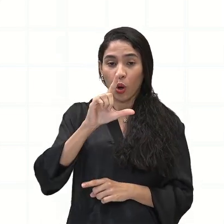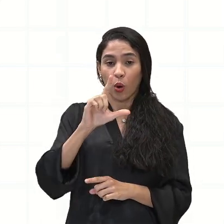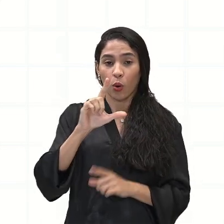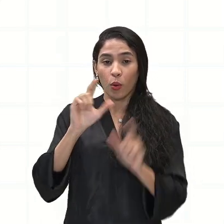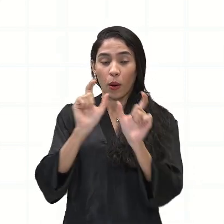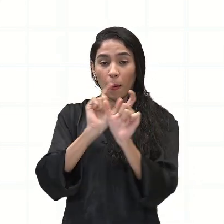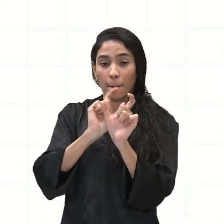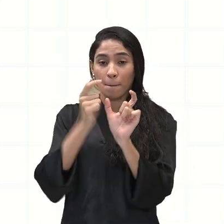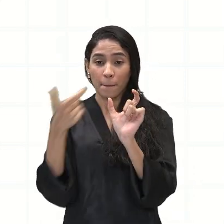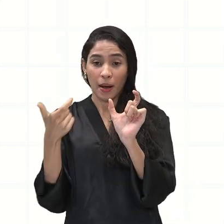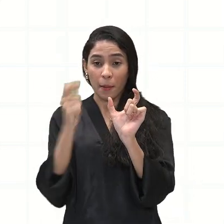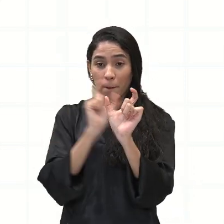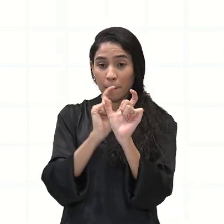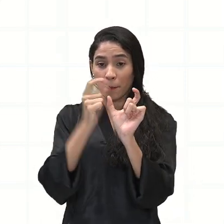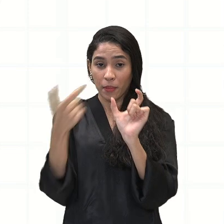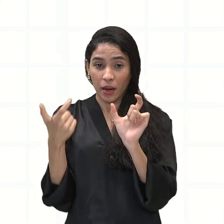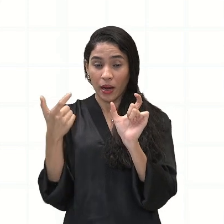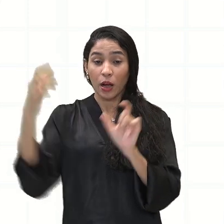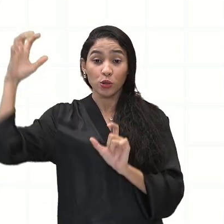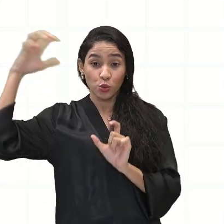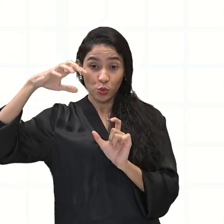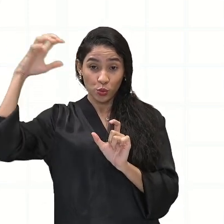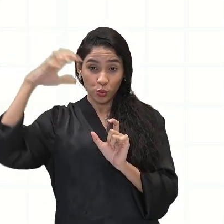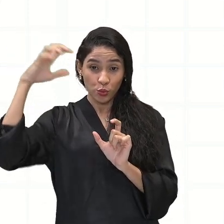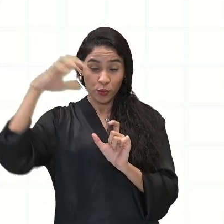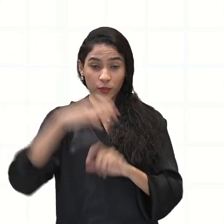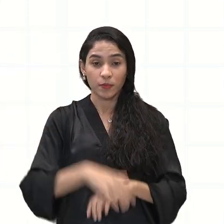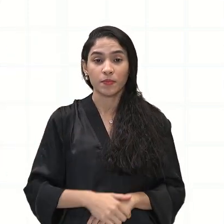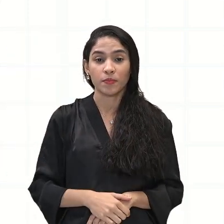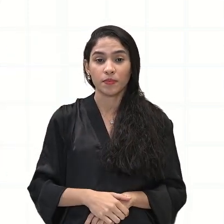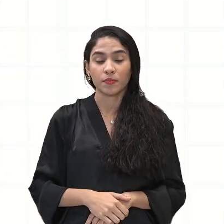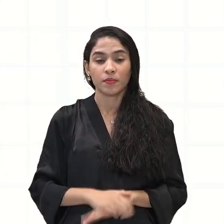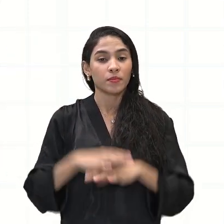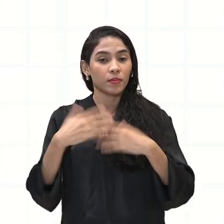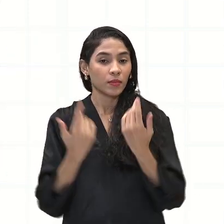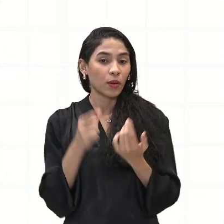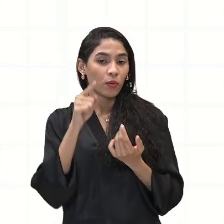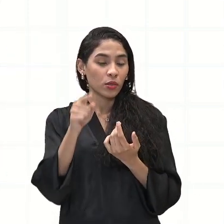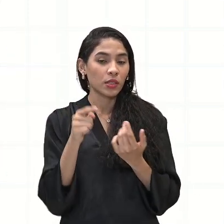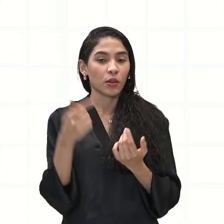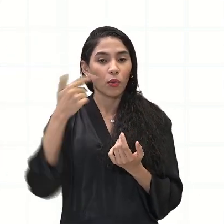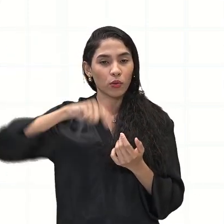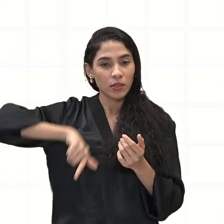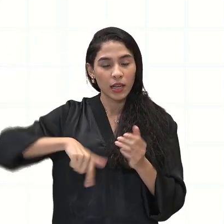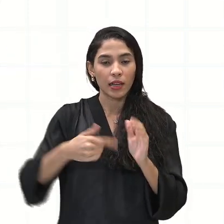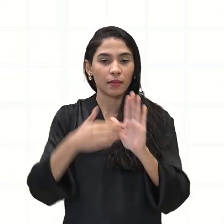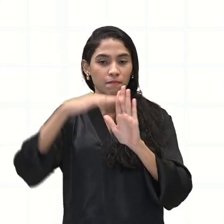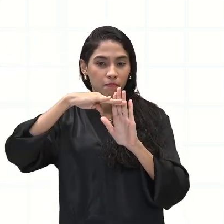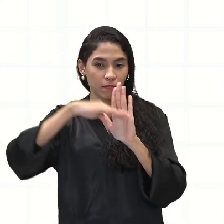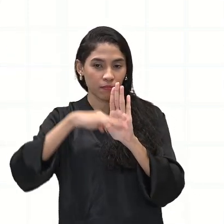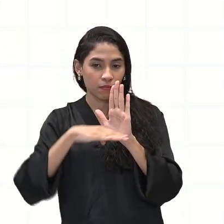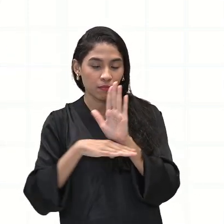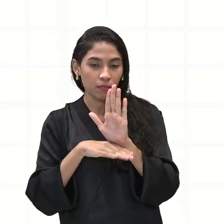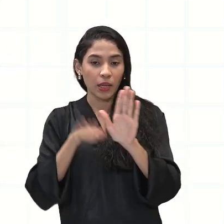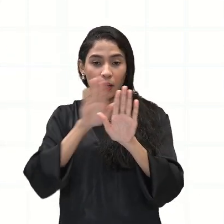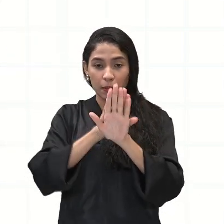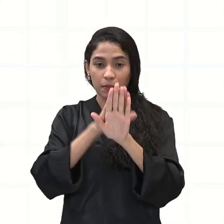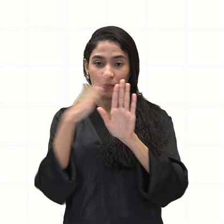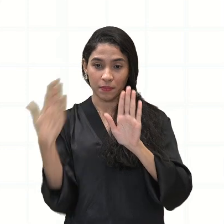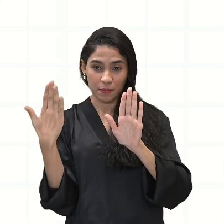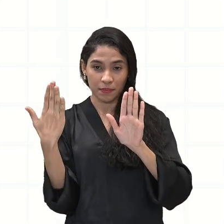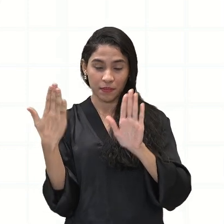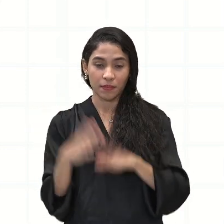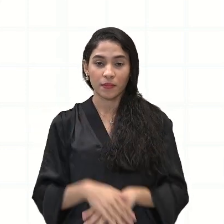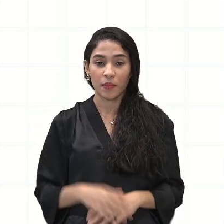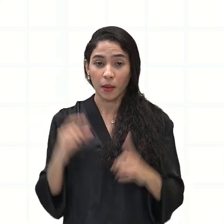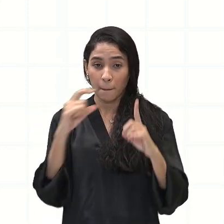à chuva. Então, nesse contexto, nós classificamos como antítese,